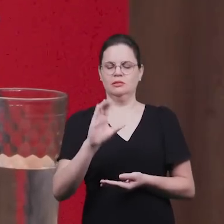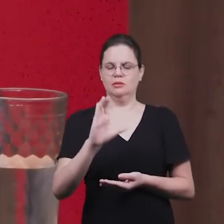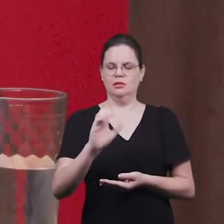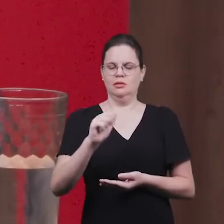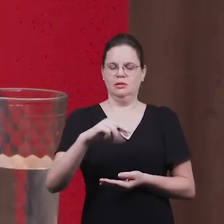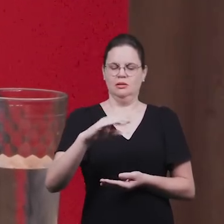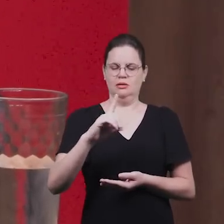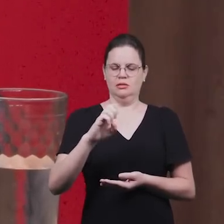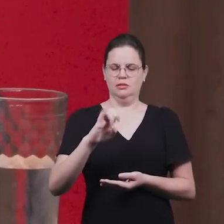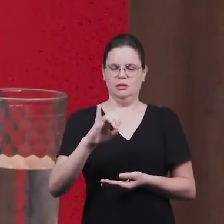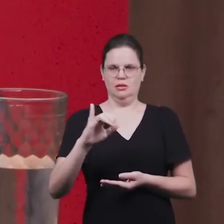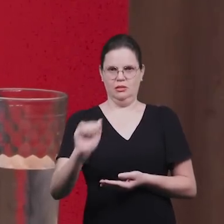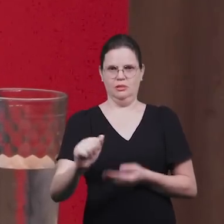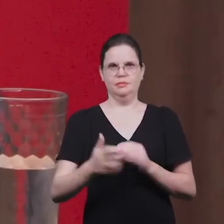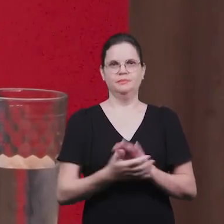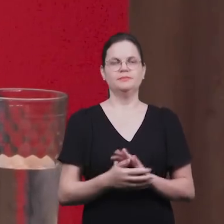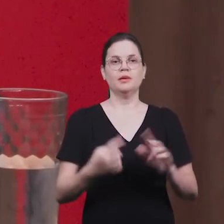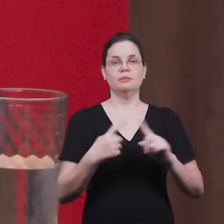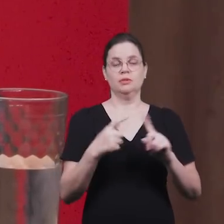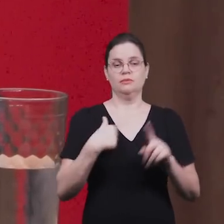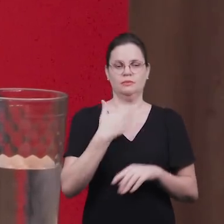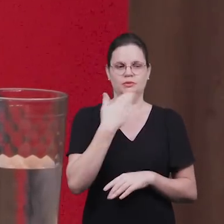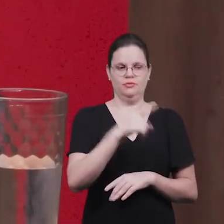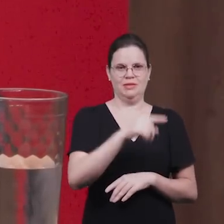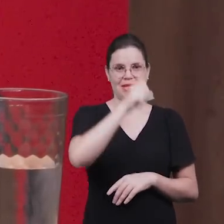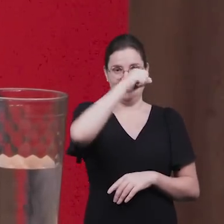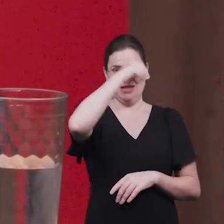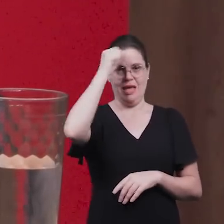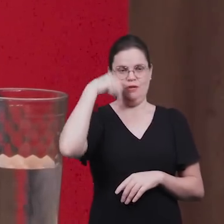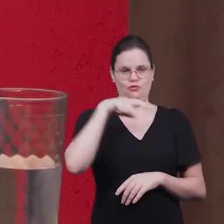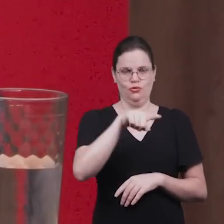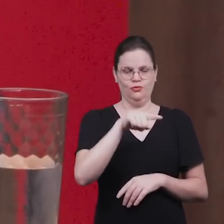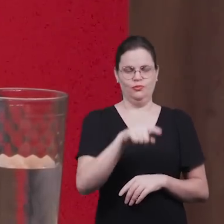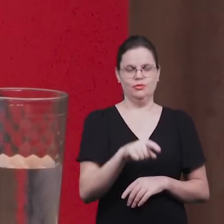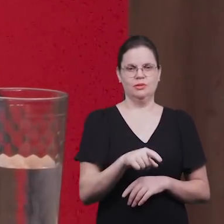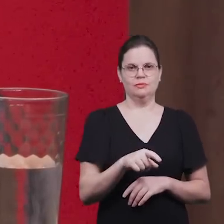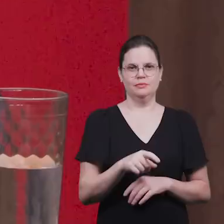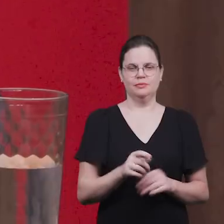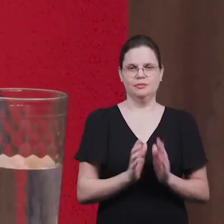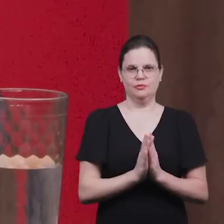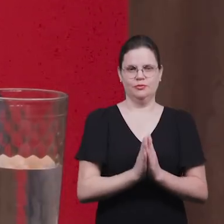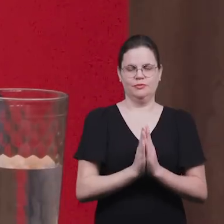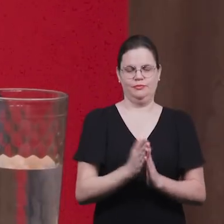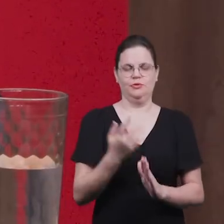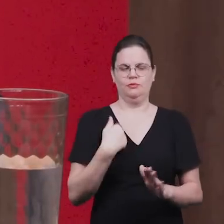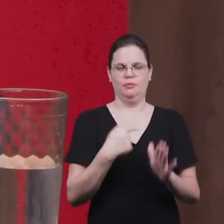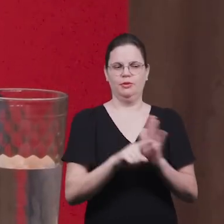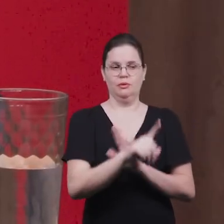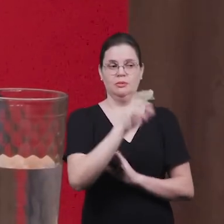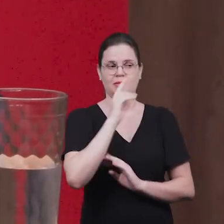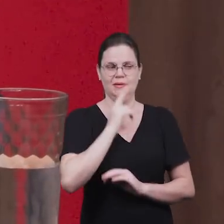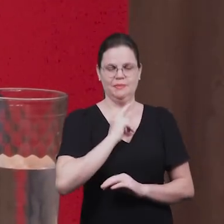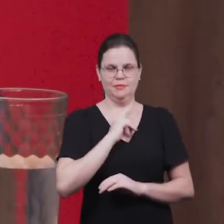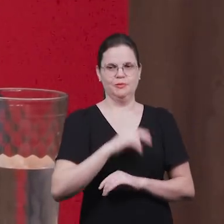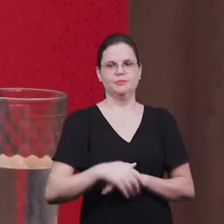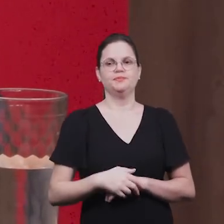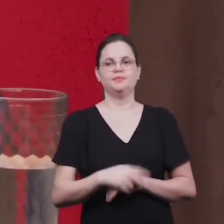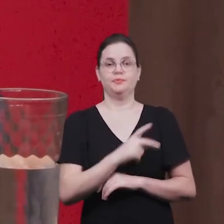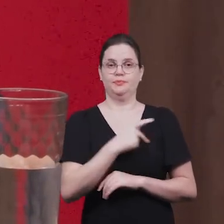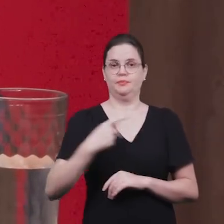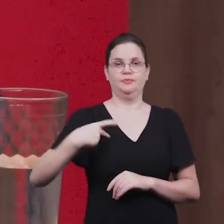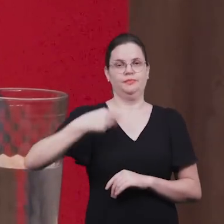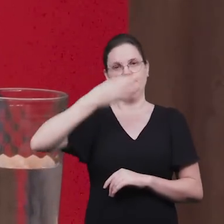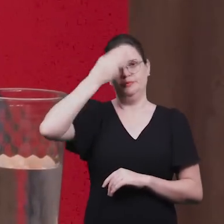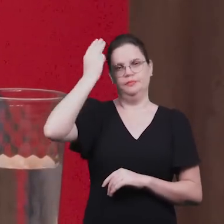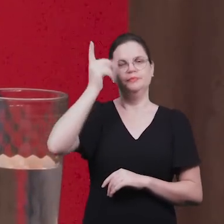você. Mas, Sérgio, eu queria te fazer agora uma pergunta. Tá? Marcelo